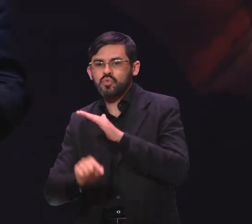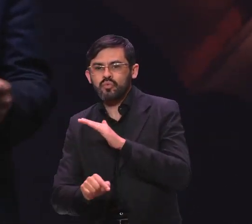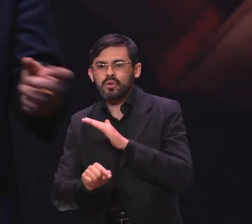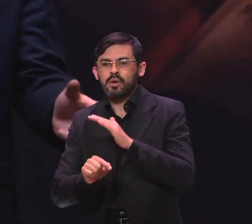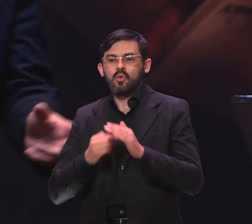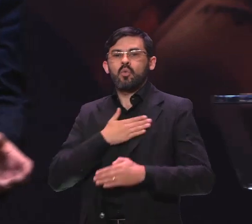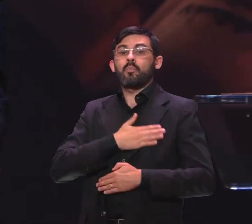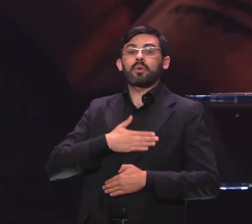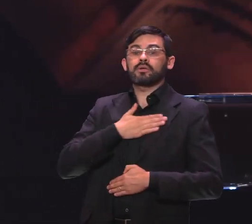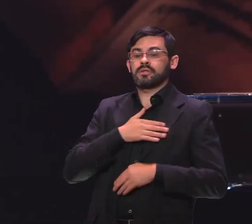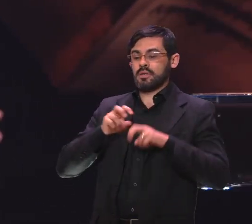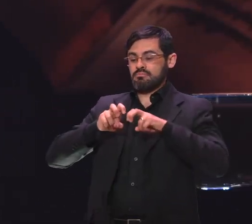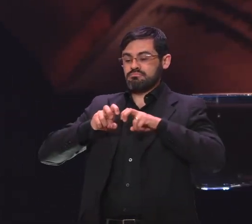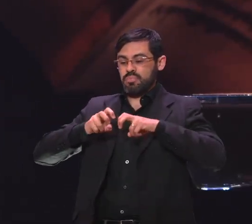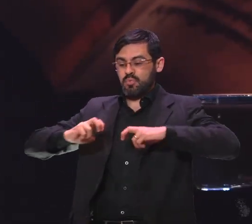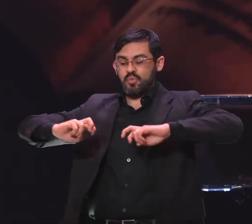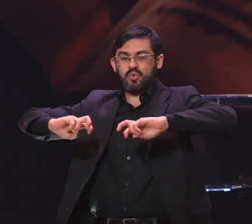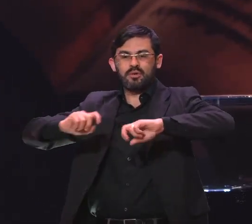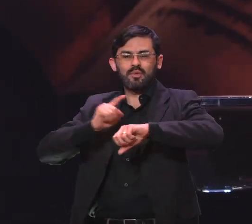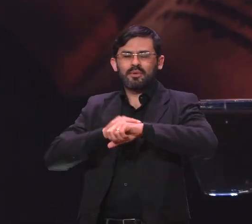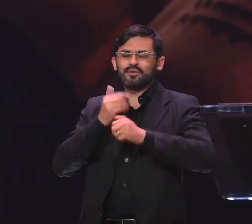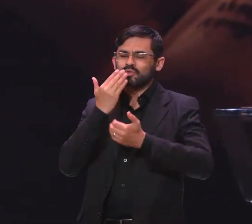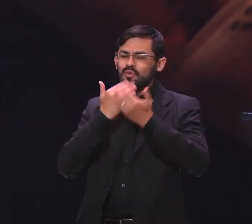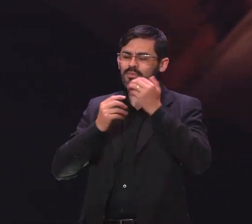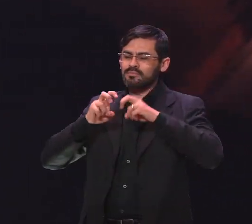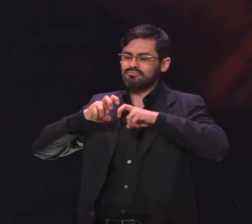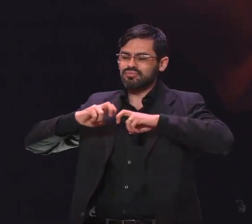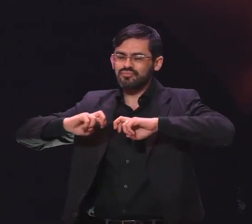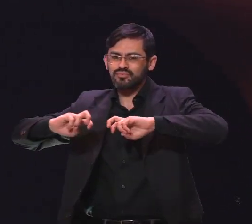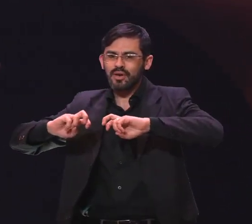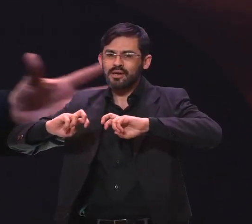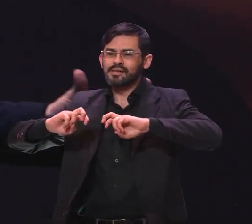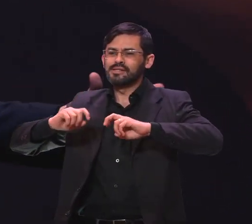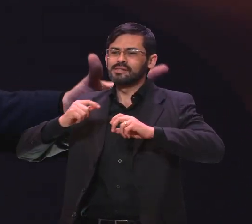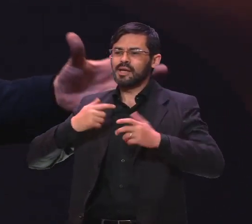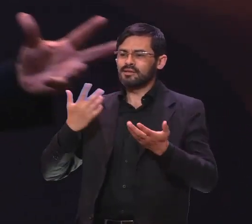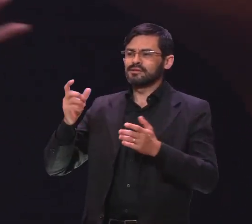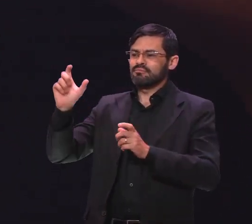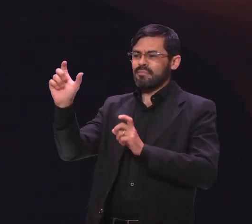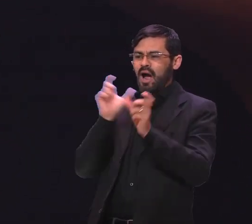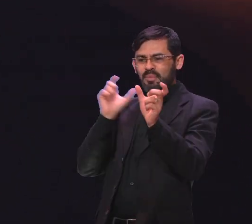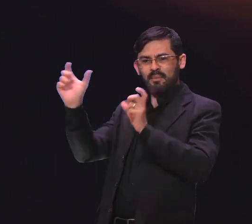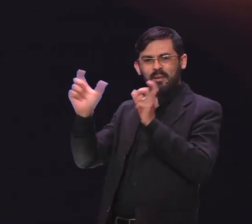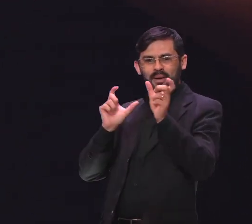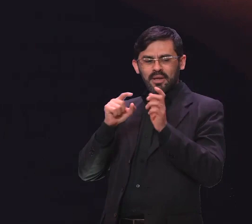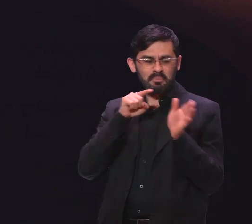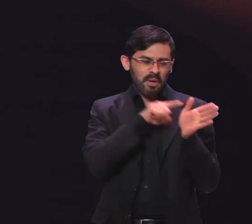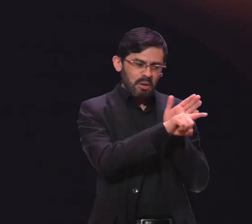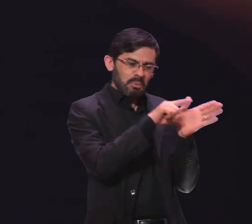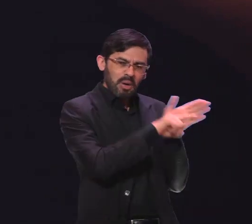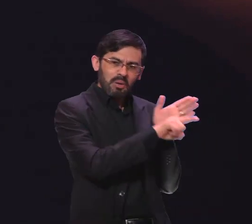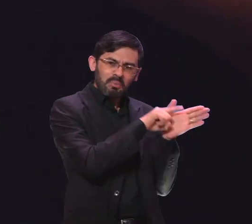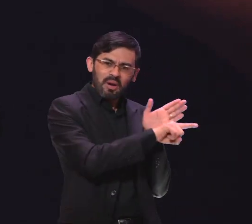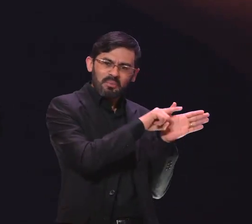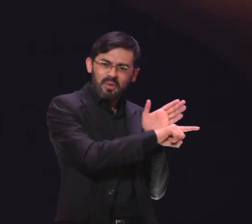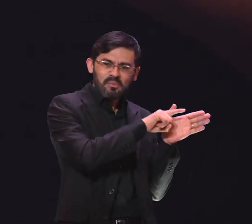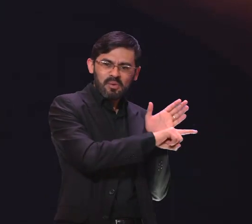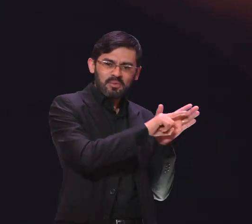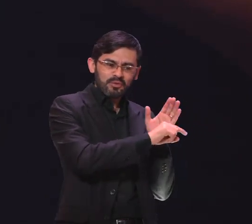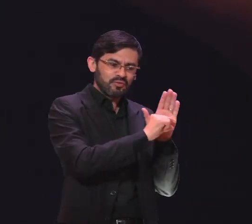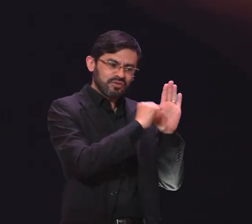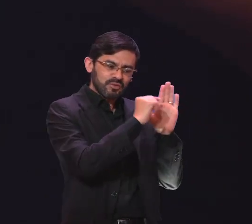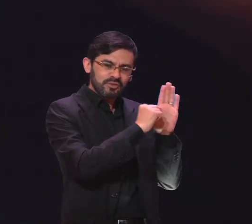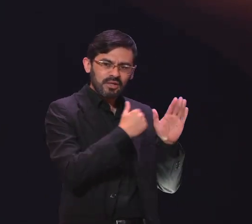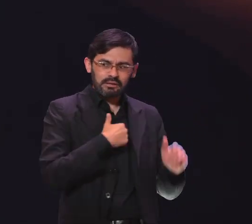sentar na mesa, na hora das refeições, e ele me fazia uma artilharia pesada de perguntas. E